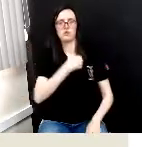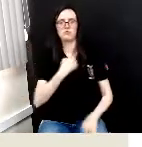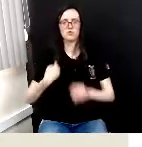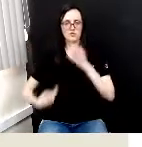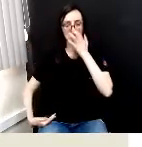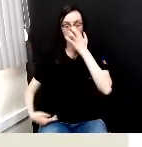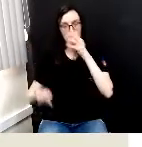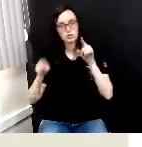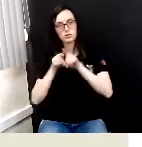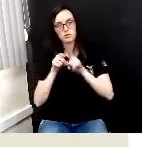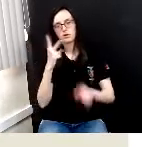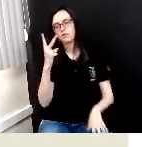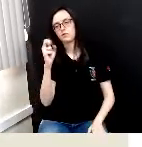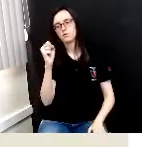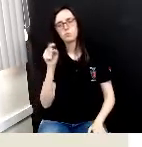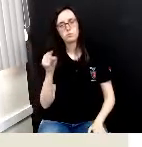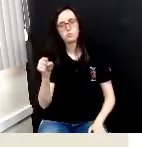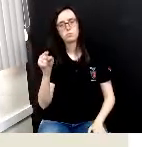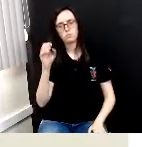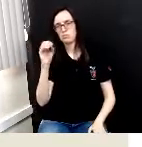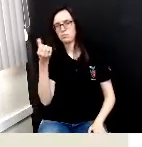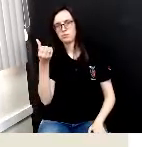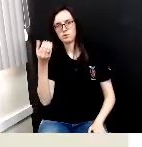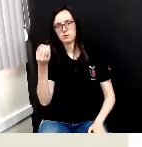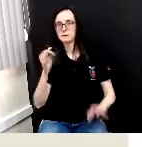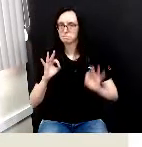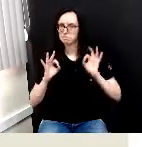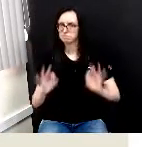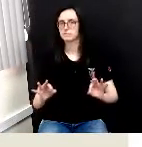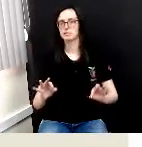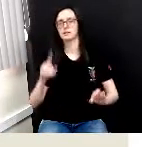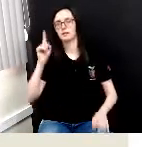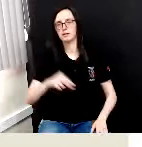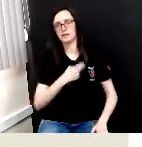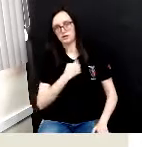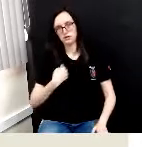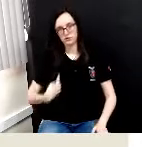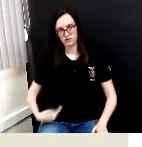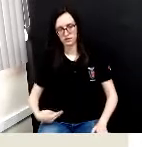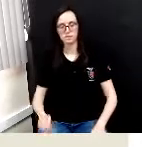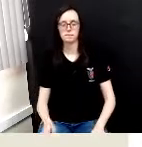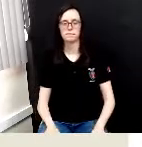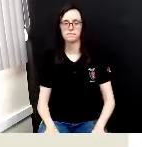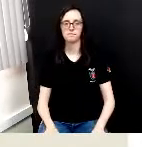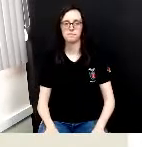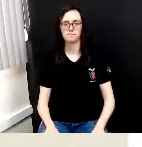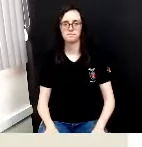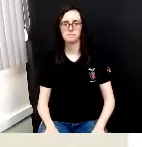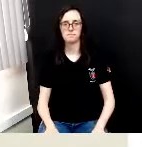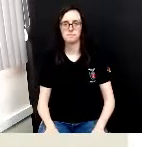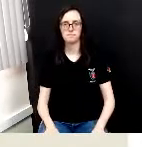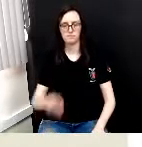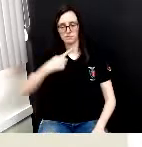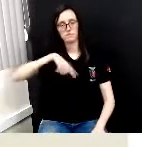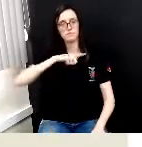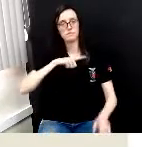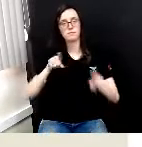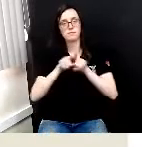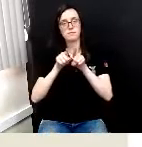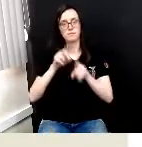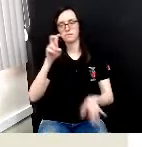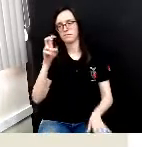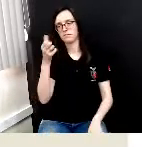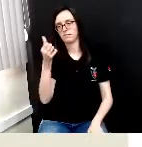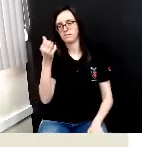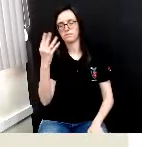e 28.060 casos confirmados na China. Temos também 564 casos